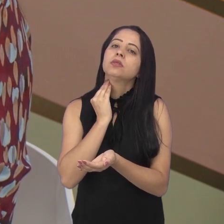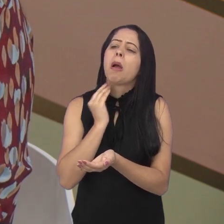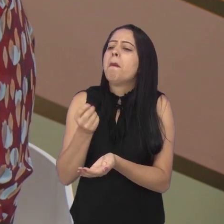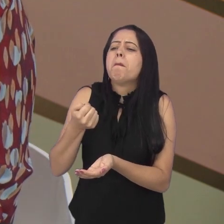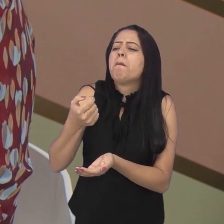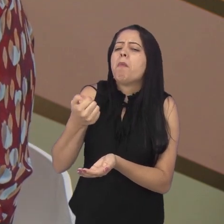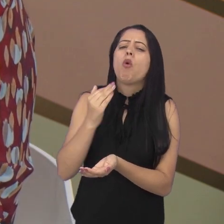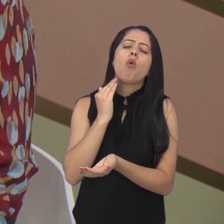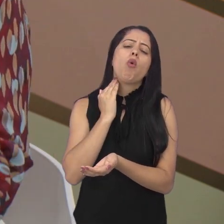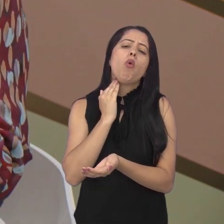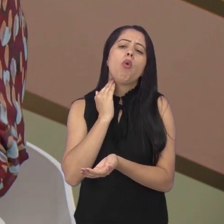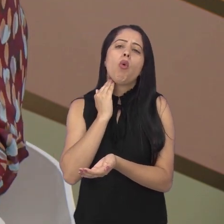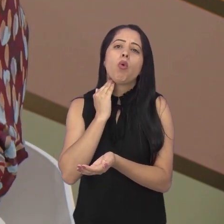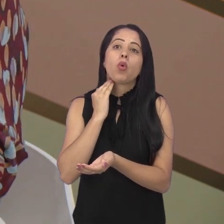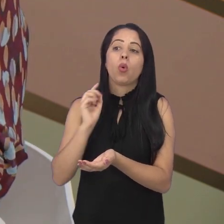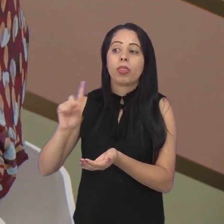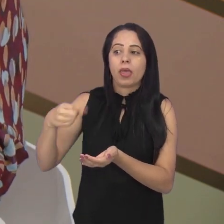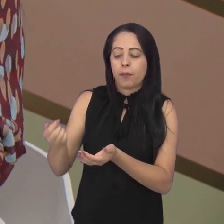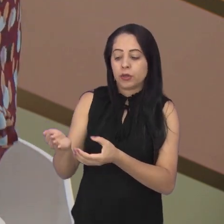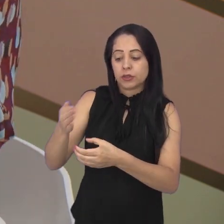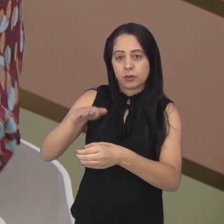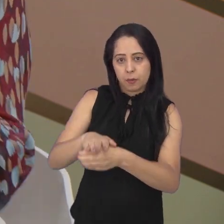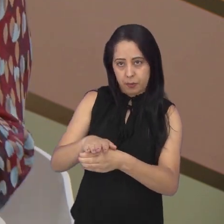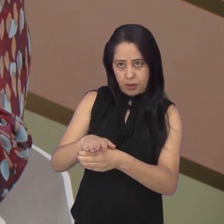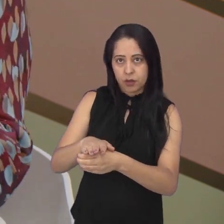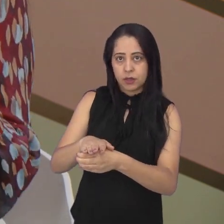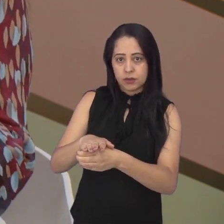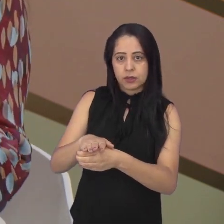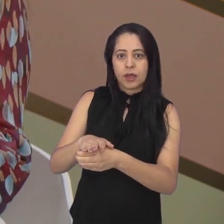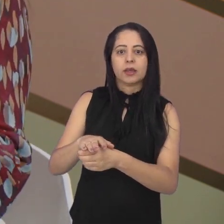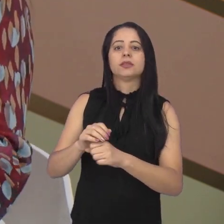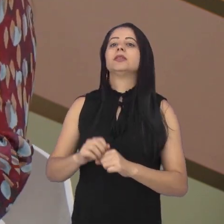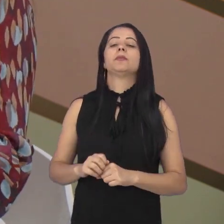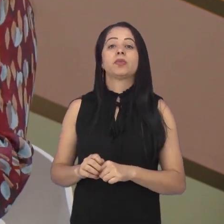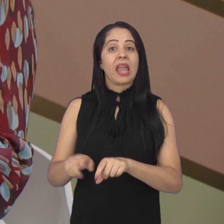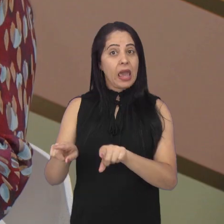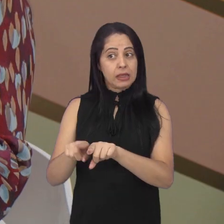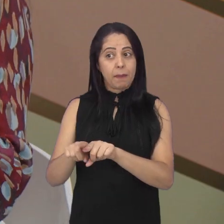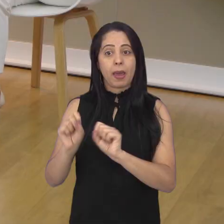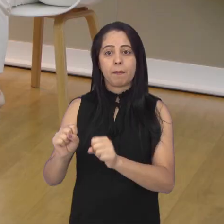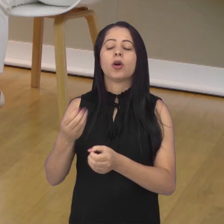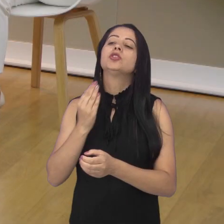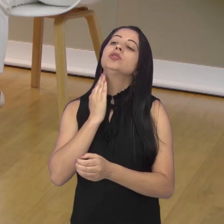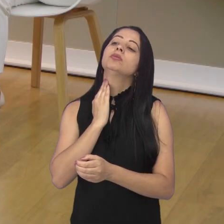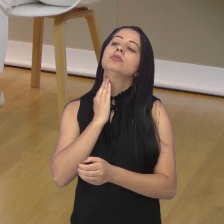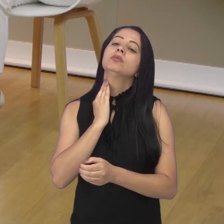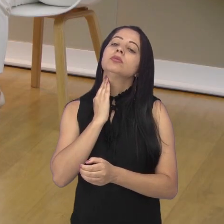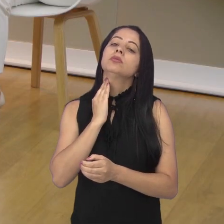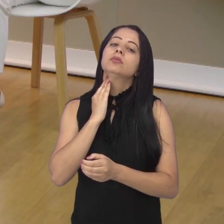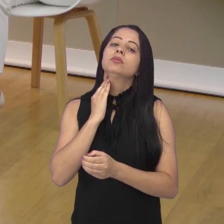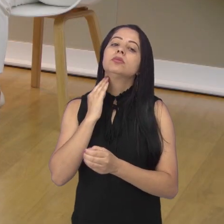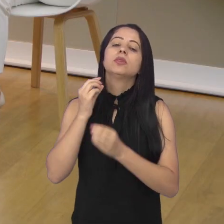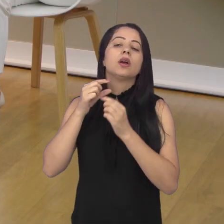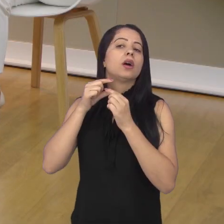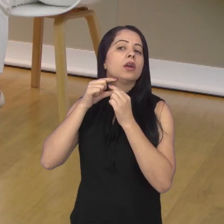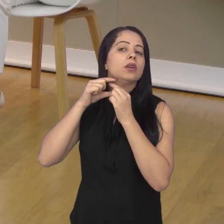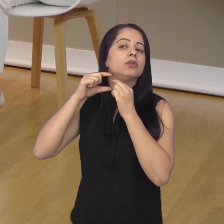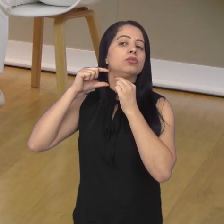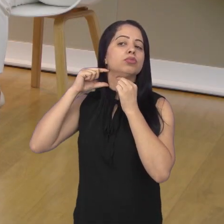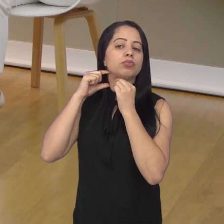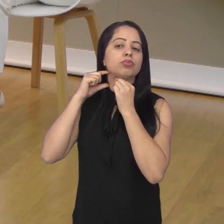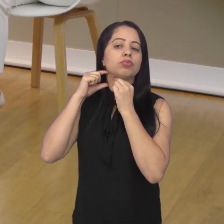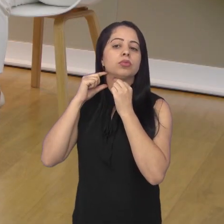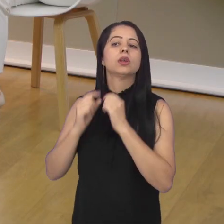cervical, próximo de orelha, deixa fechadinho, né? Pode pôr um micropóreo ali. Ah, com micropóreo. Isso, a gente deixa fechadinho 2 dias. Não espalha?